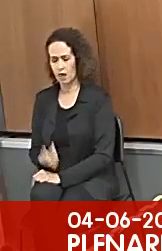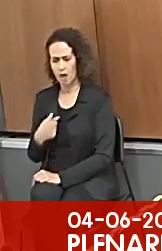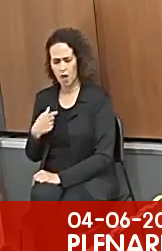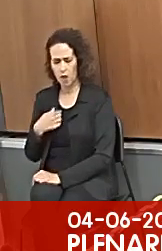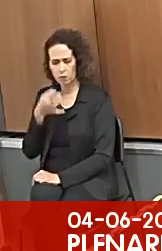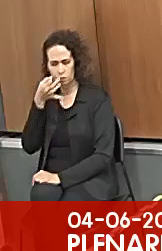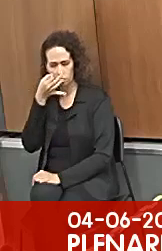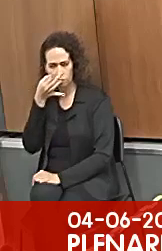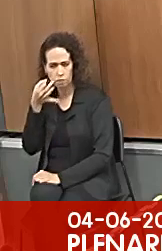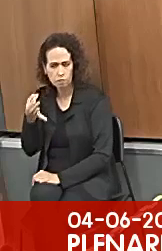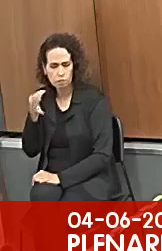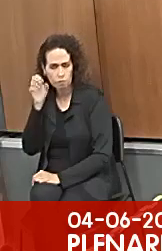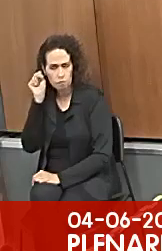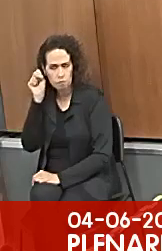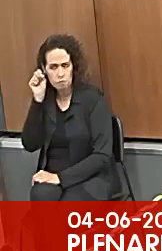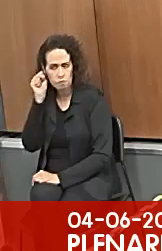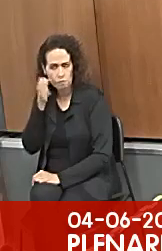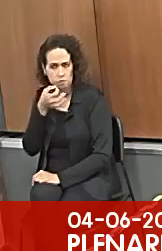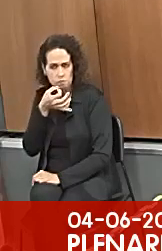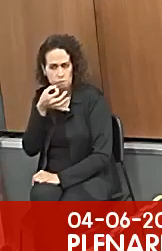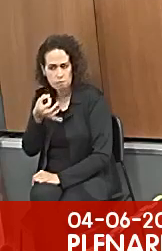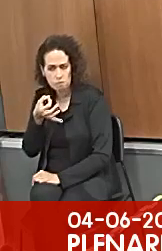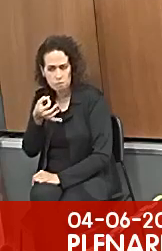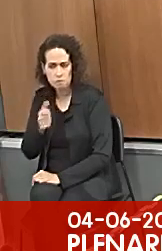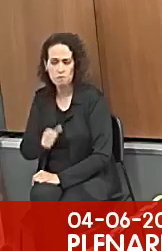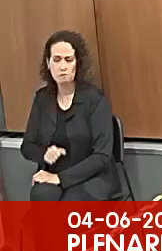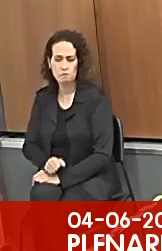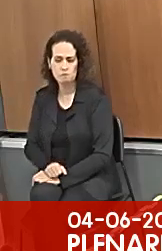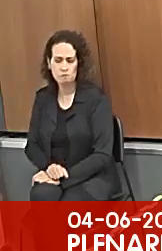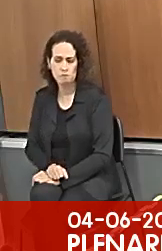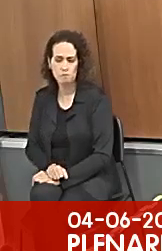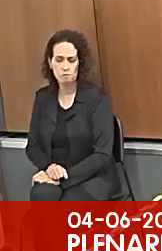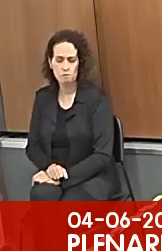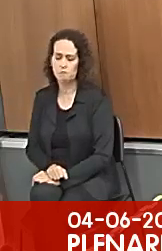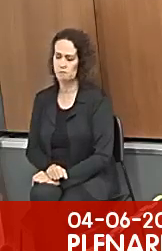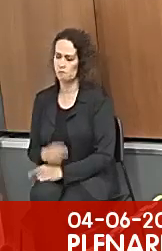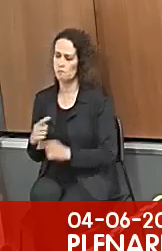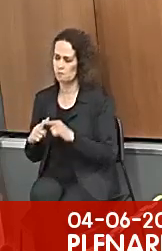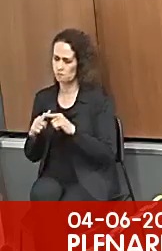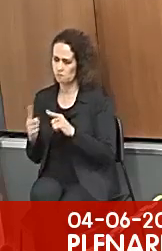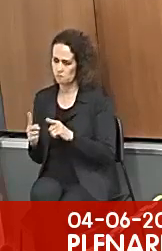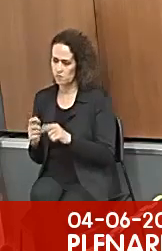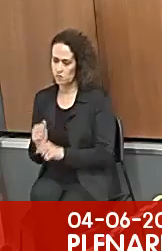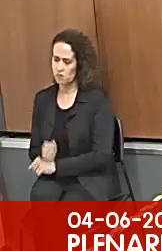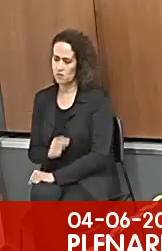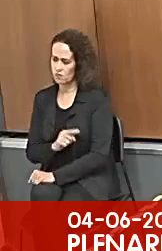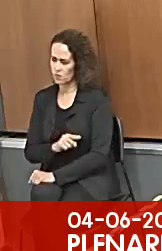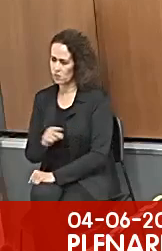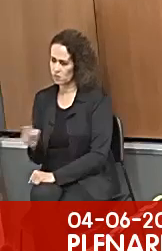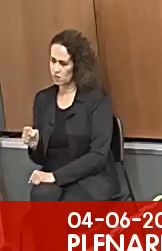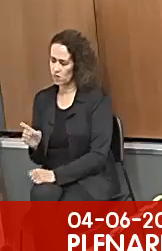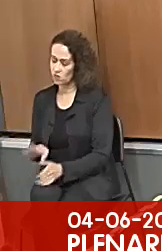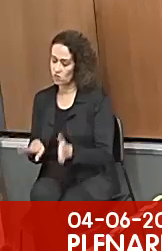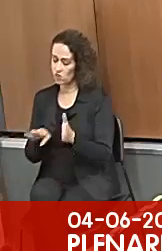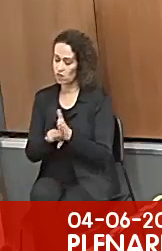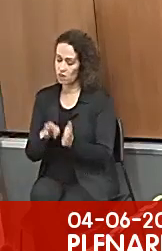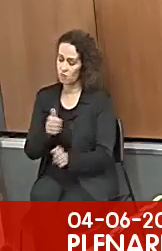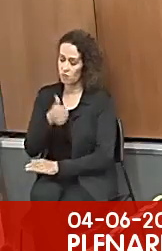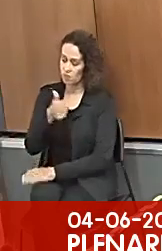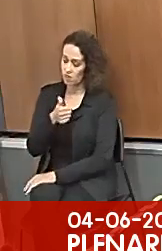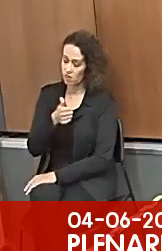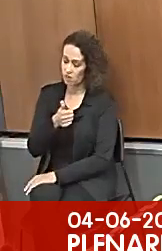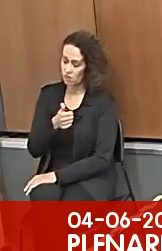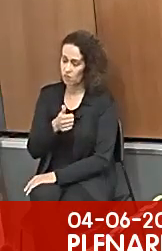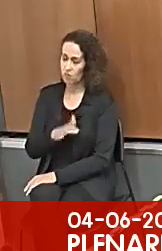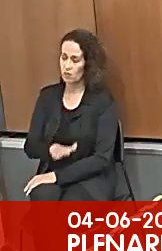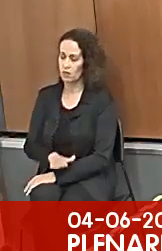depois estar no livro, né? Mas por uma questão de quem chegou primeiro, vocês falaram, olha, as 10 que chegaram